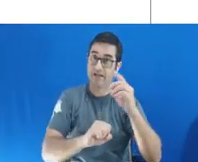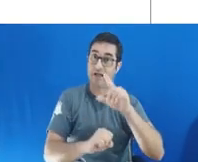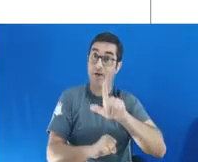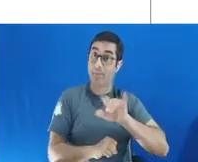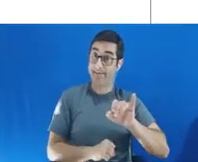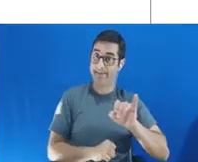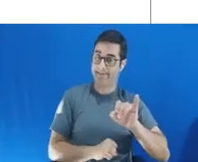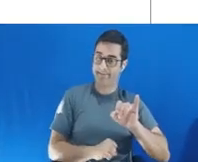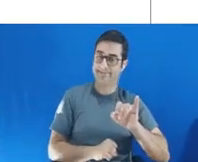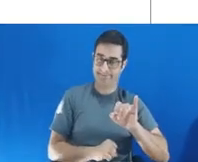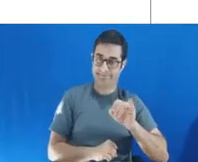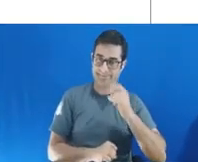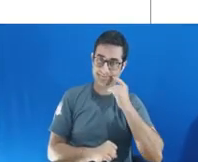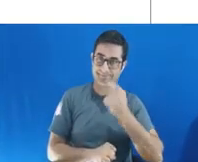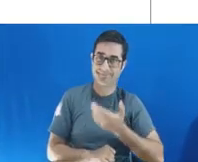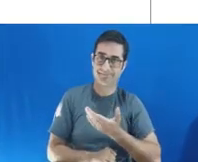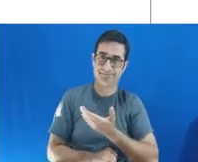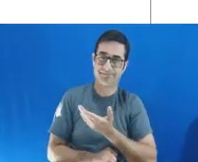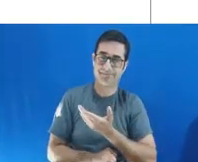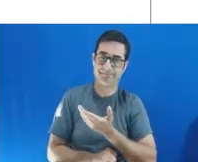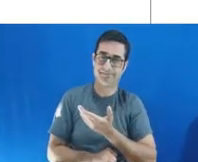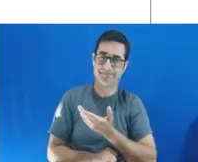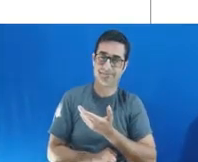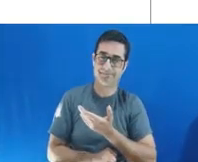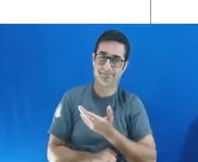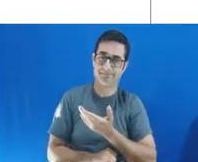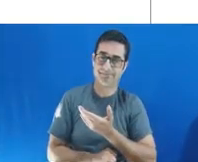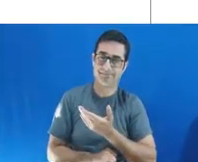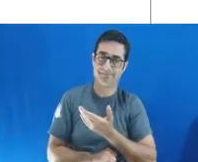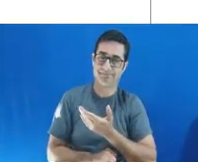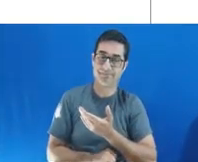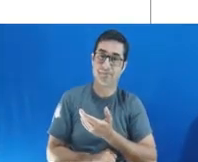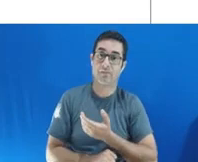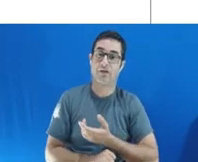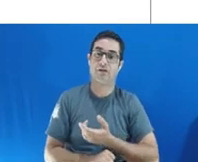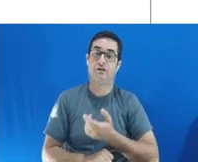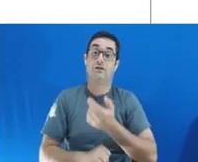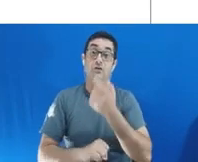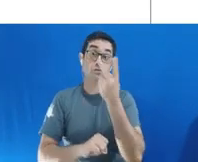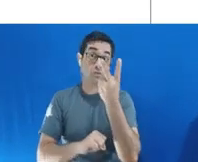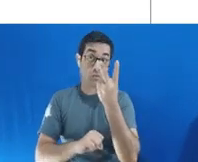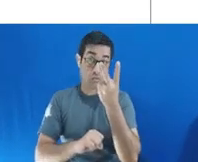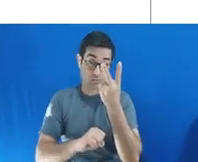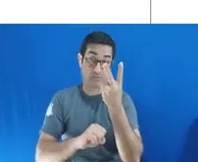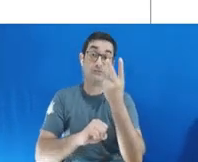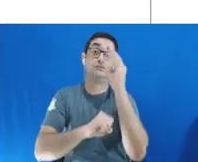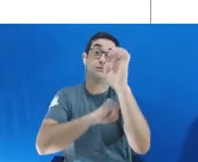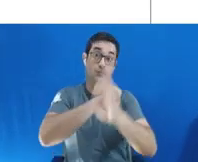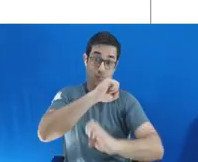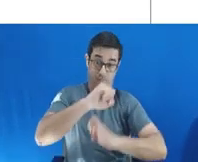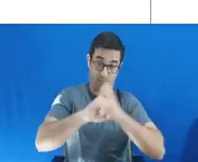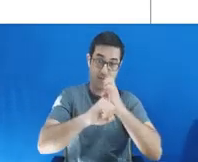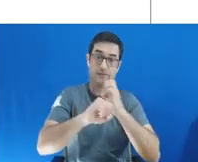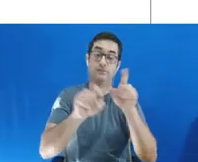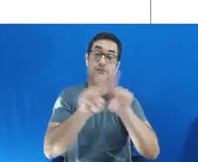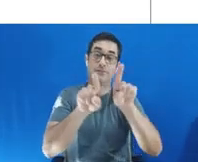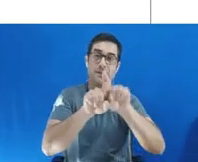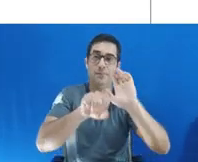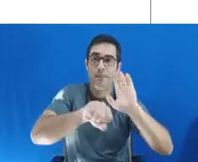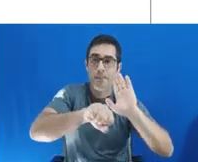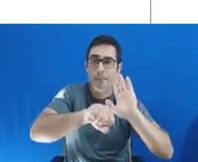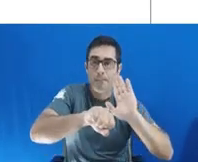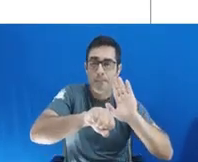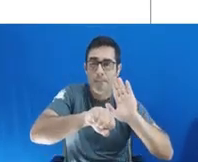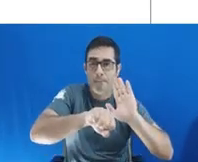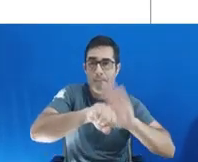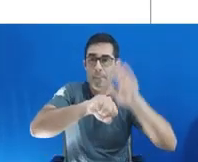vai ter a distribuição do hélio, né, os dois, 1s2 do hélio, mais um elétron que vai